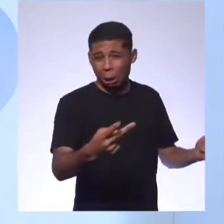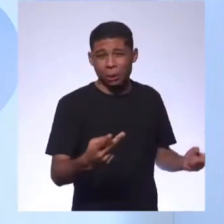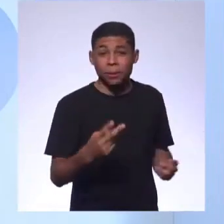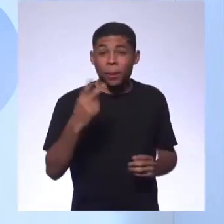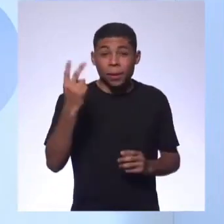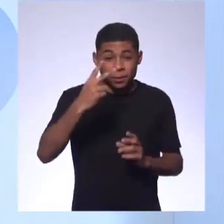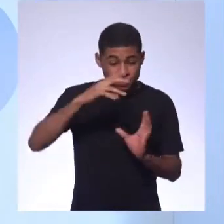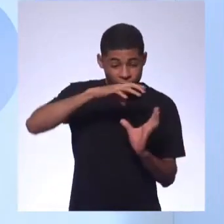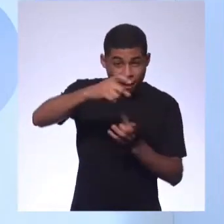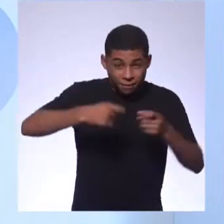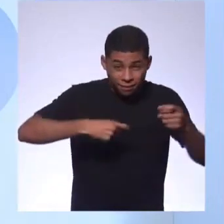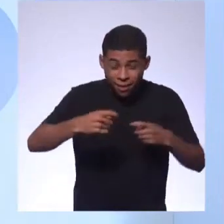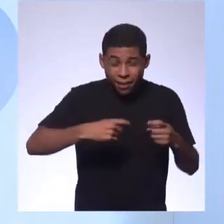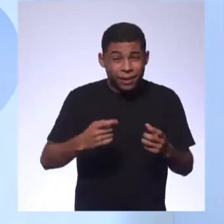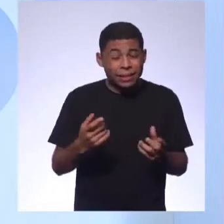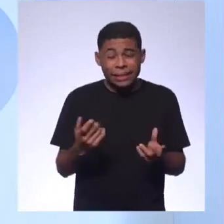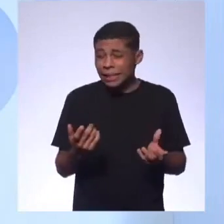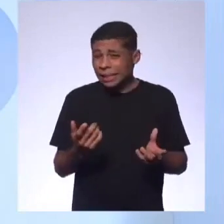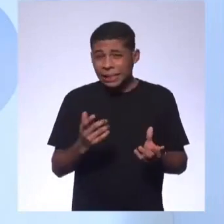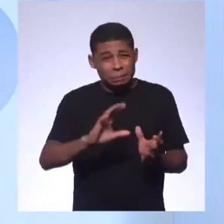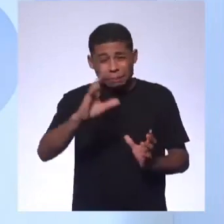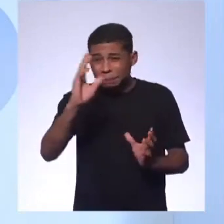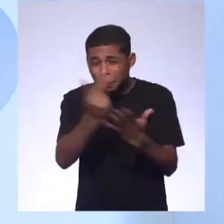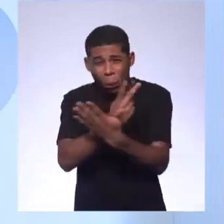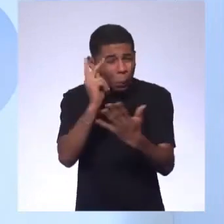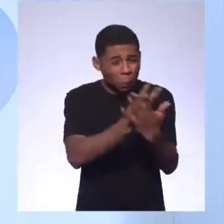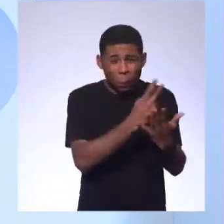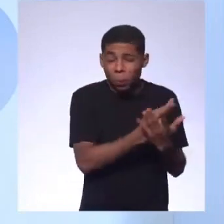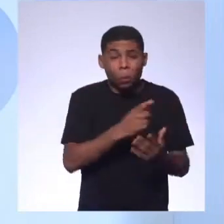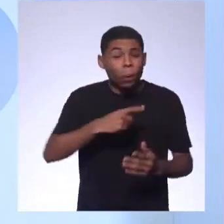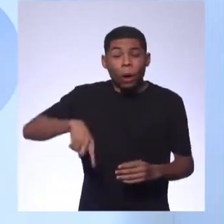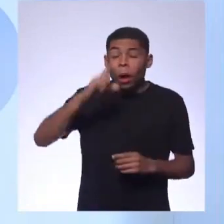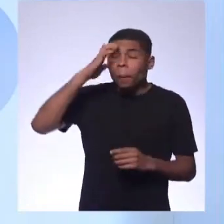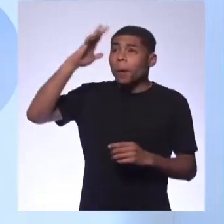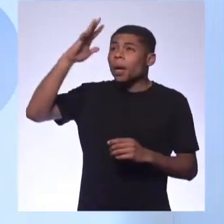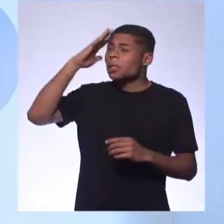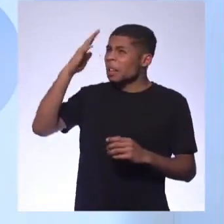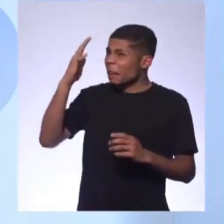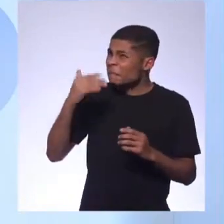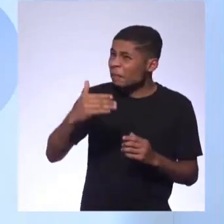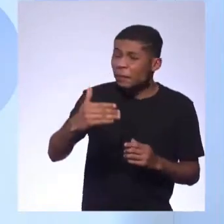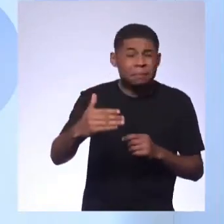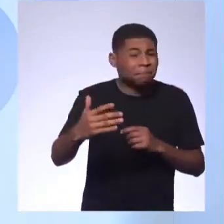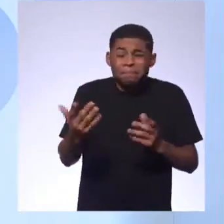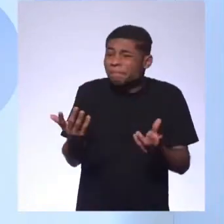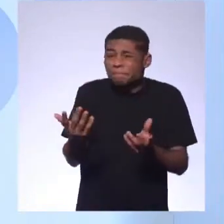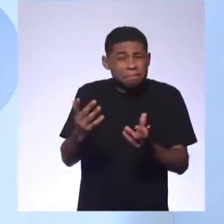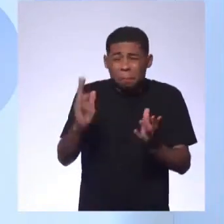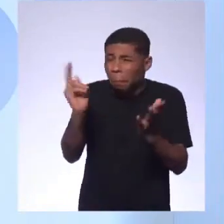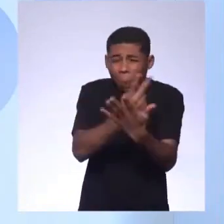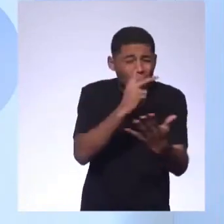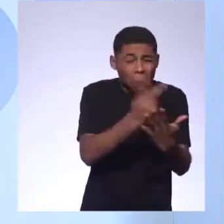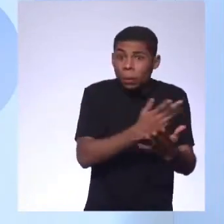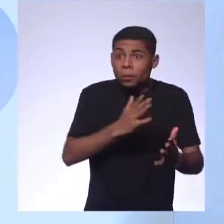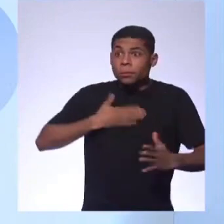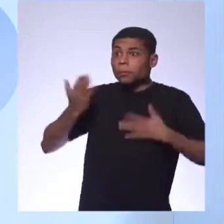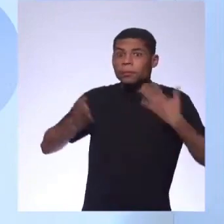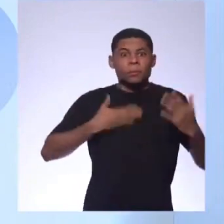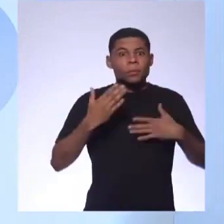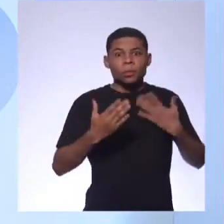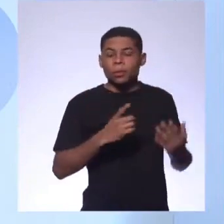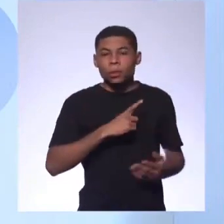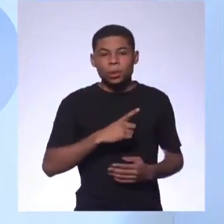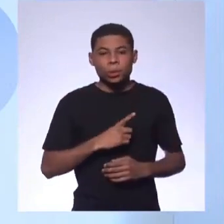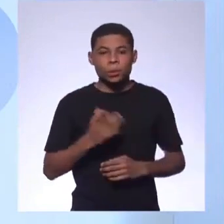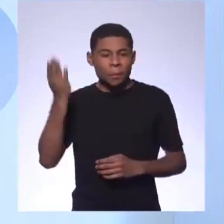ela produziu horrores nunca imaginados, porque esse desenvolvimento bélico